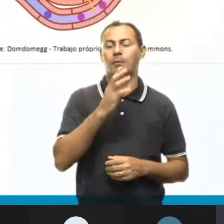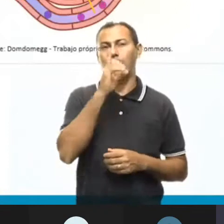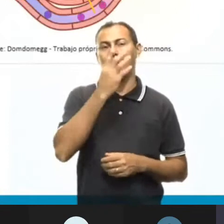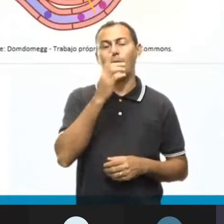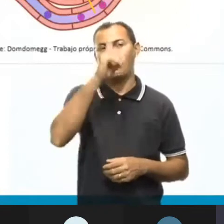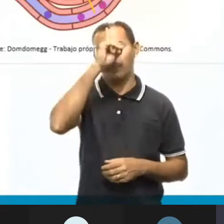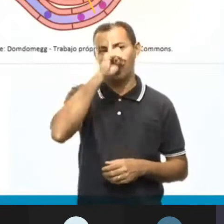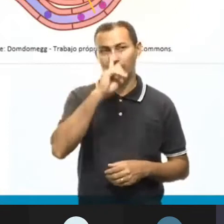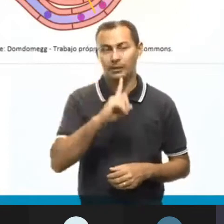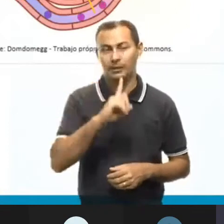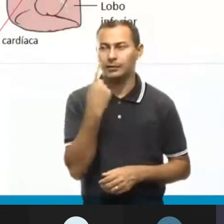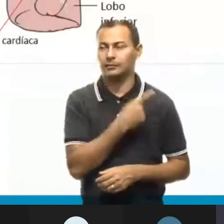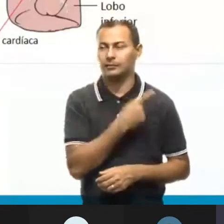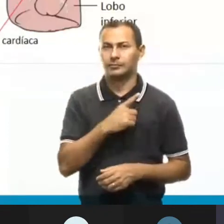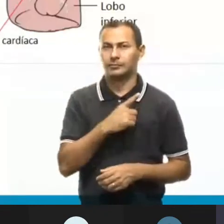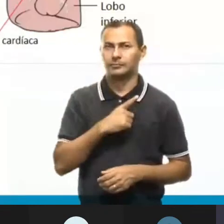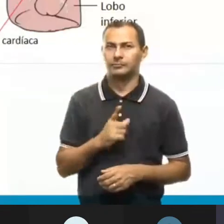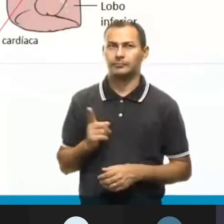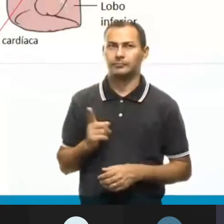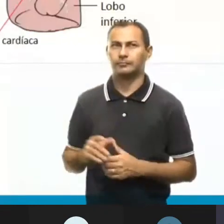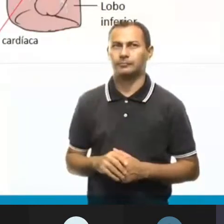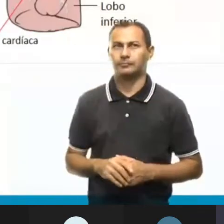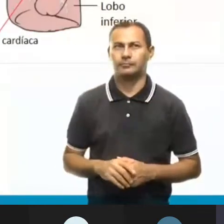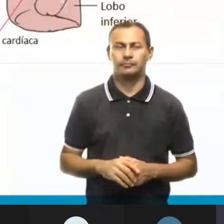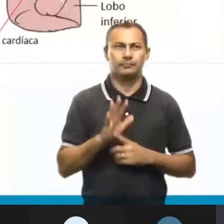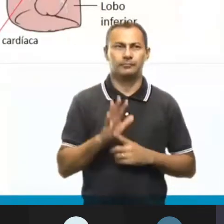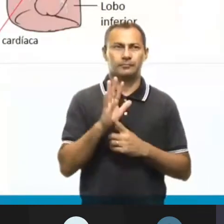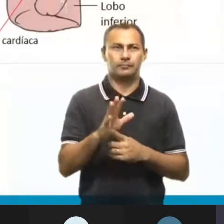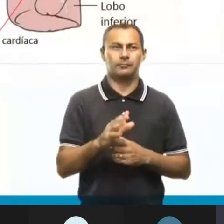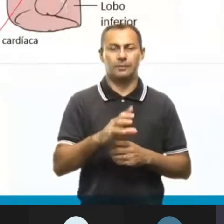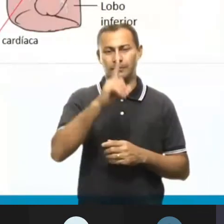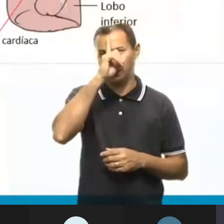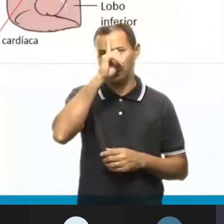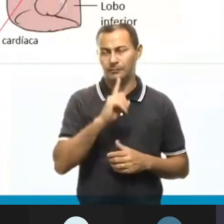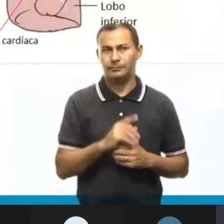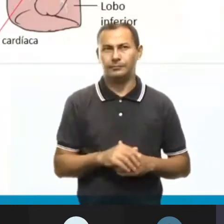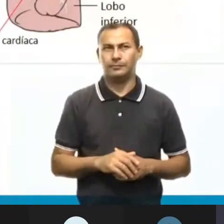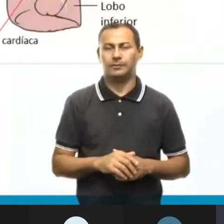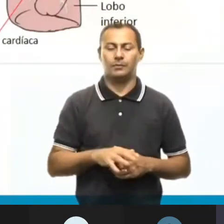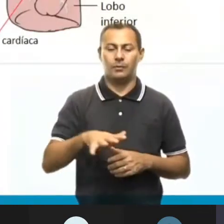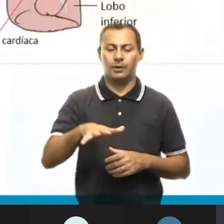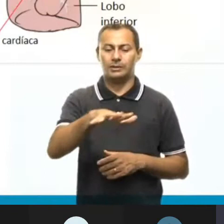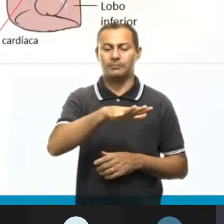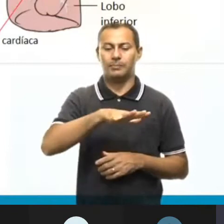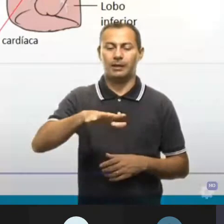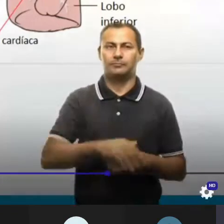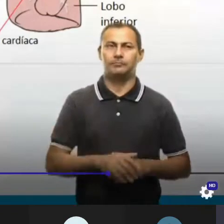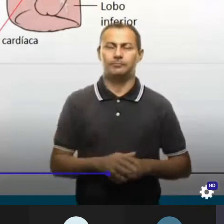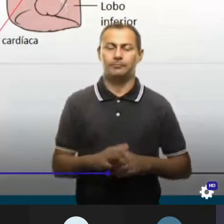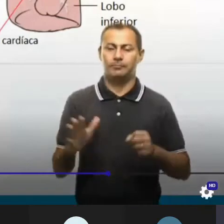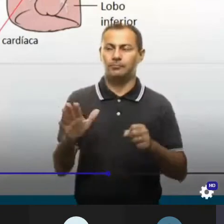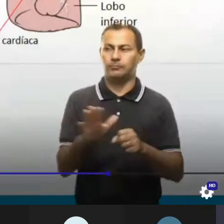amarelo, tá? Nós temos aqui, representado aqui por amarelo, um espaço que é preenchido